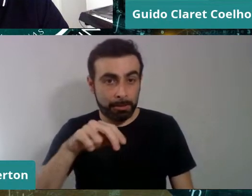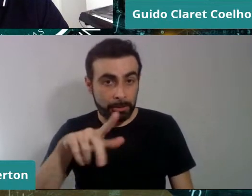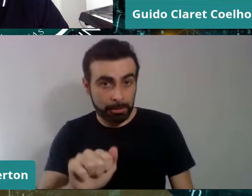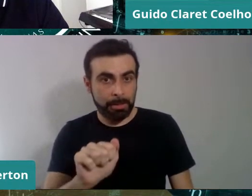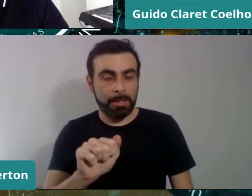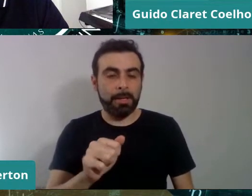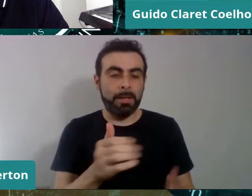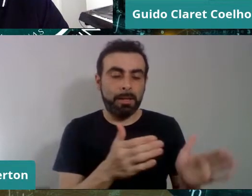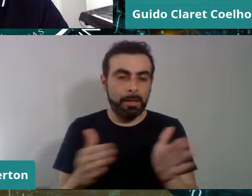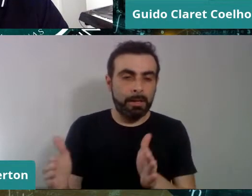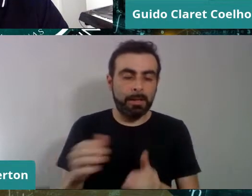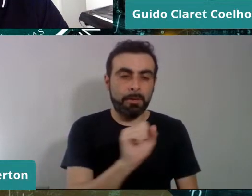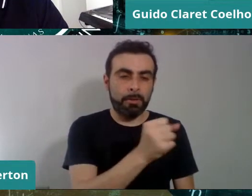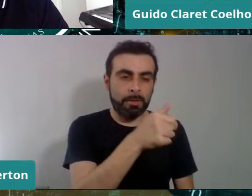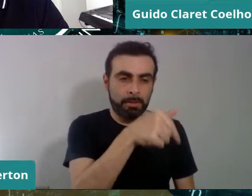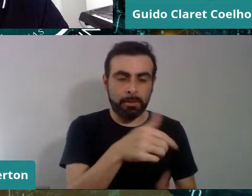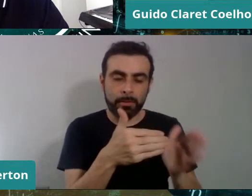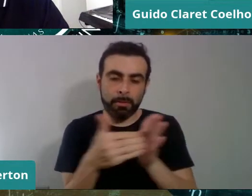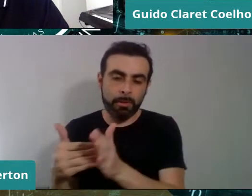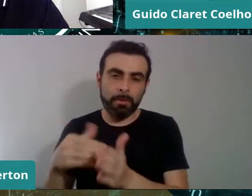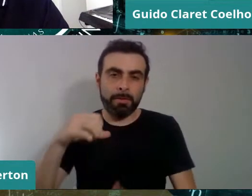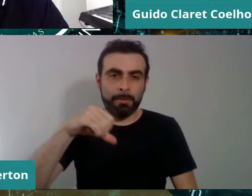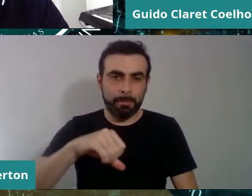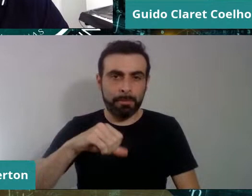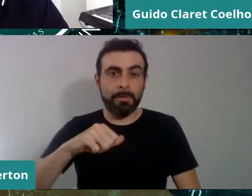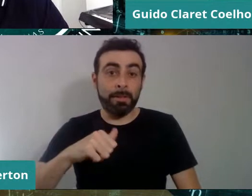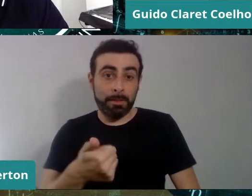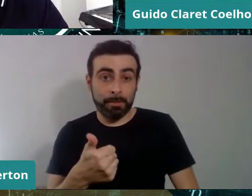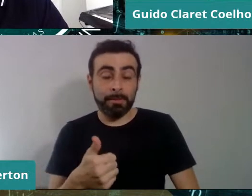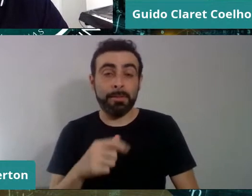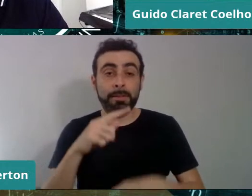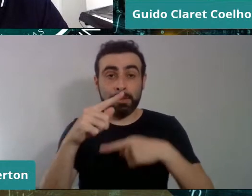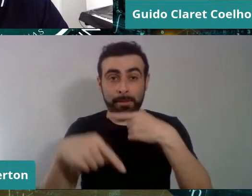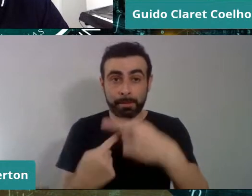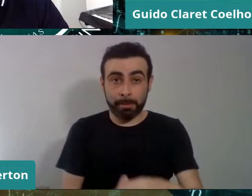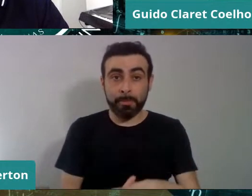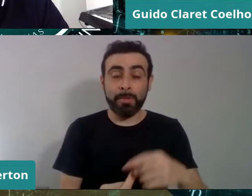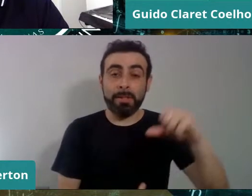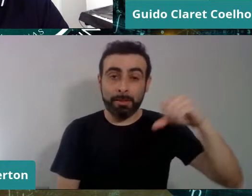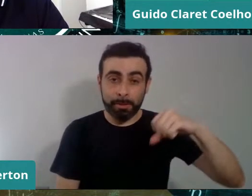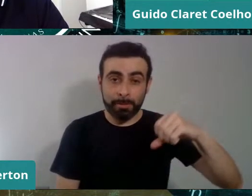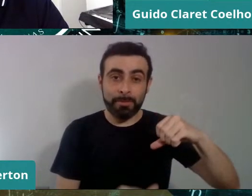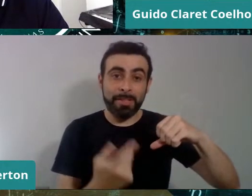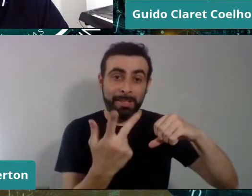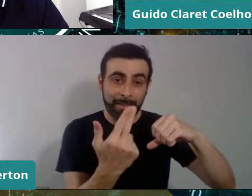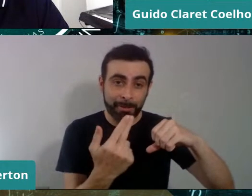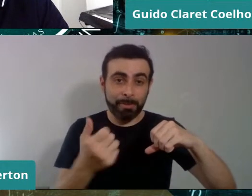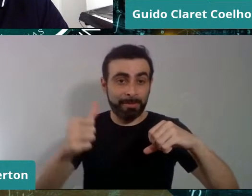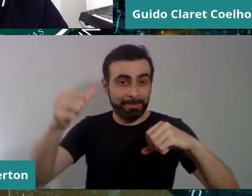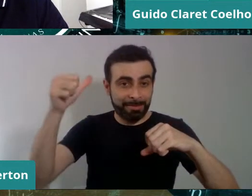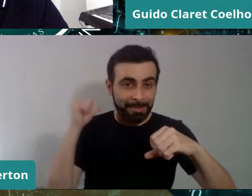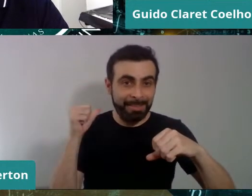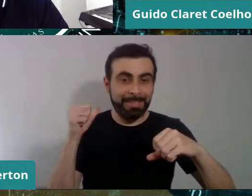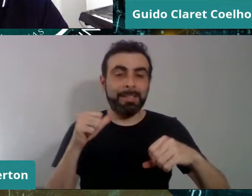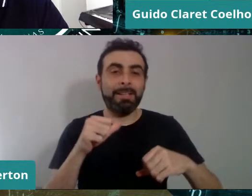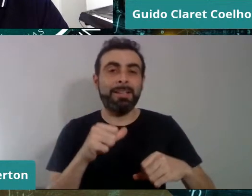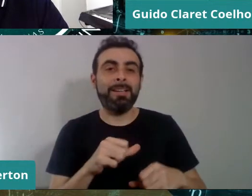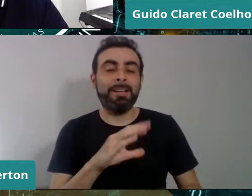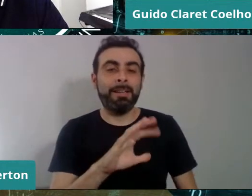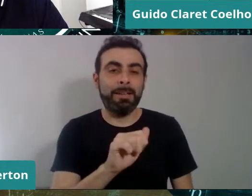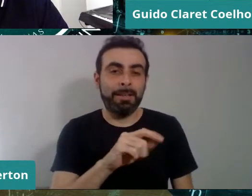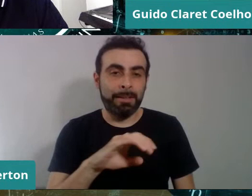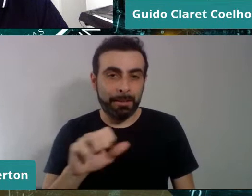foi de 87 a 91. Novamente a professora Cássia Rocha Pimentel assume a direção